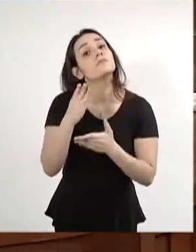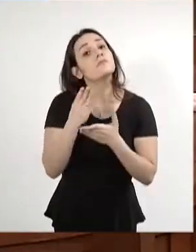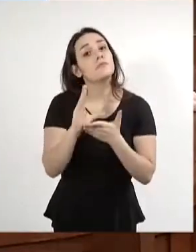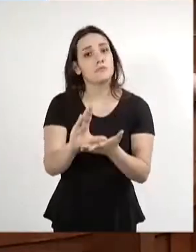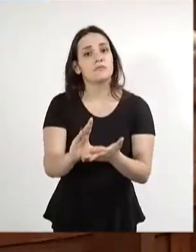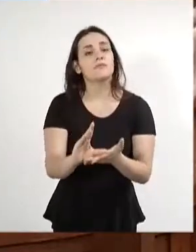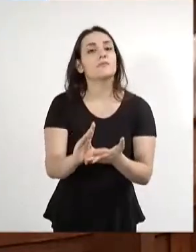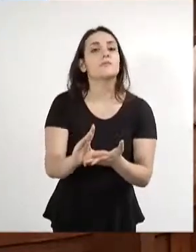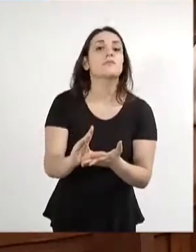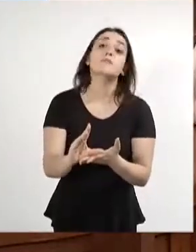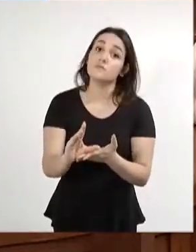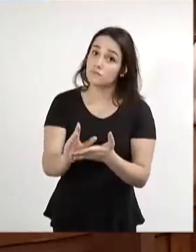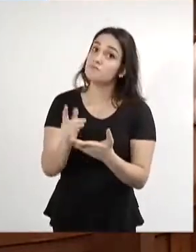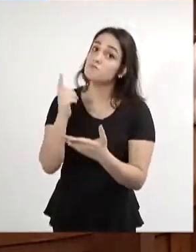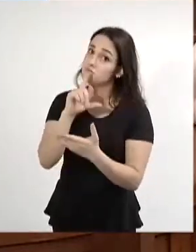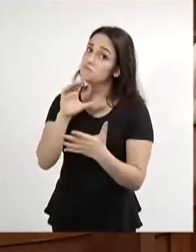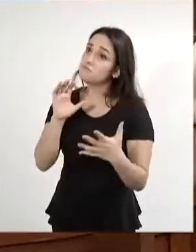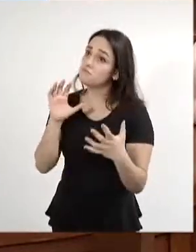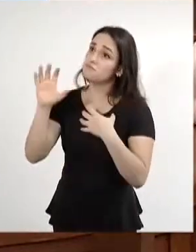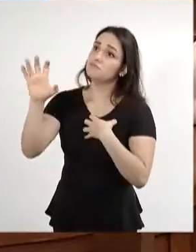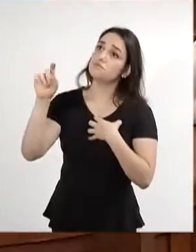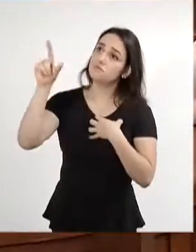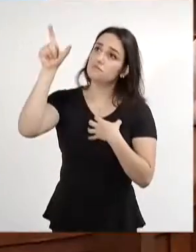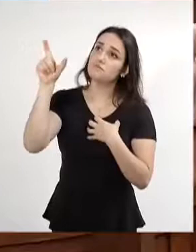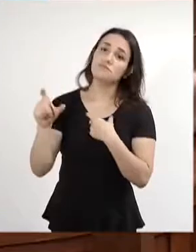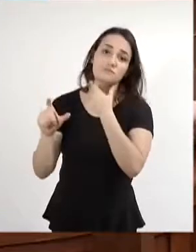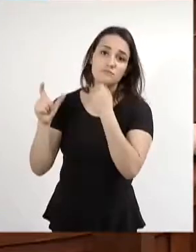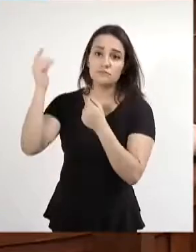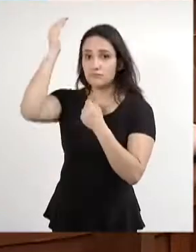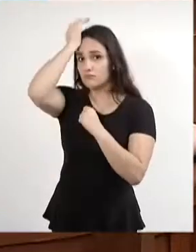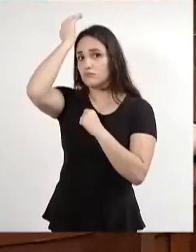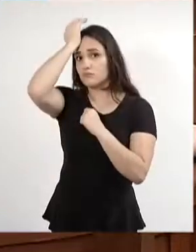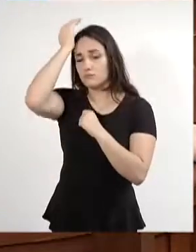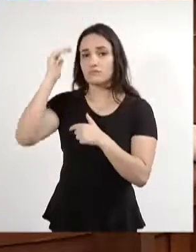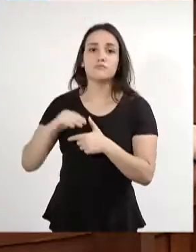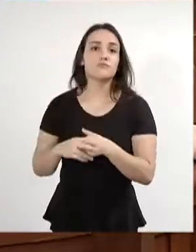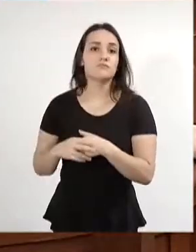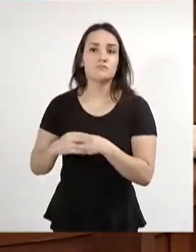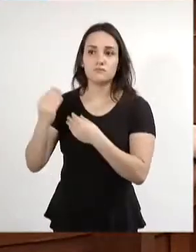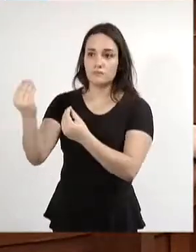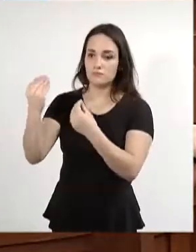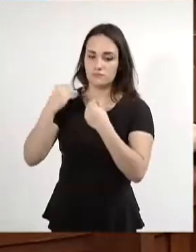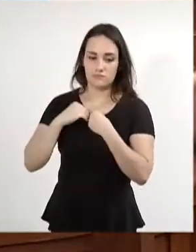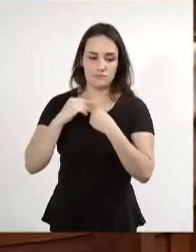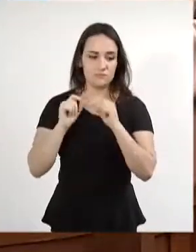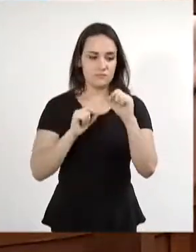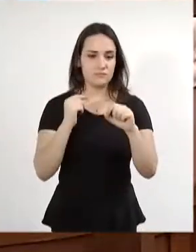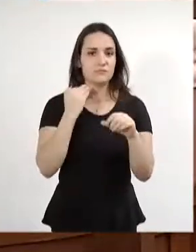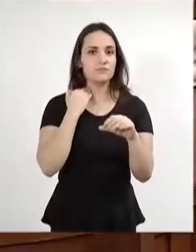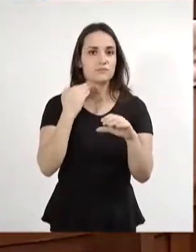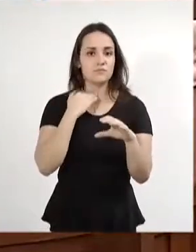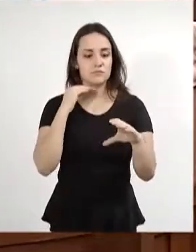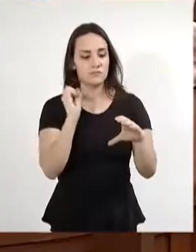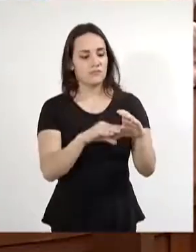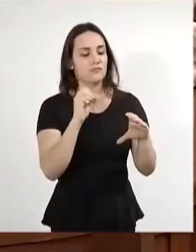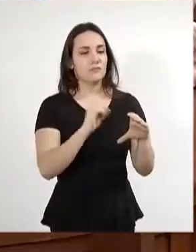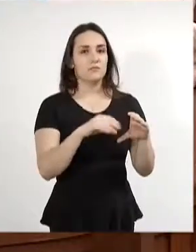a sensibilização do governo do Estado, onde foi criado o Fundo Estadual do